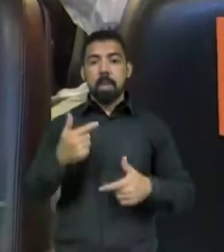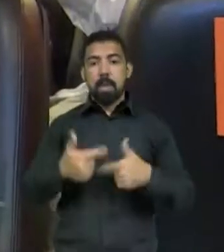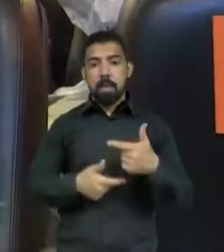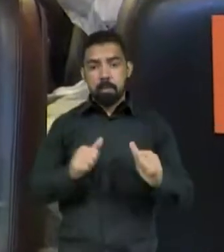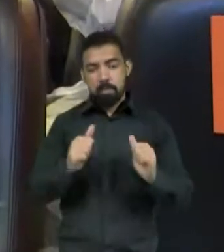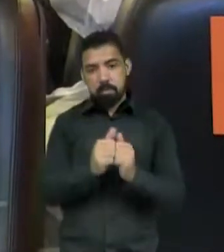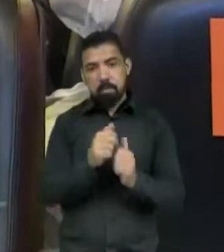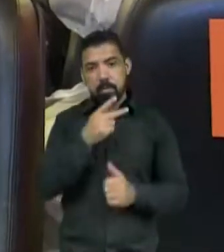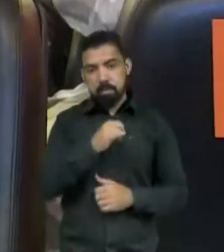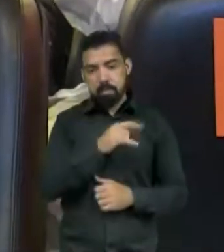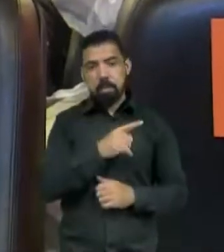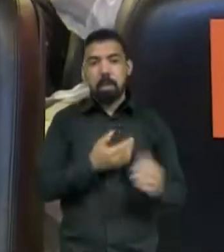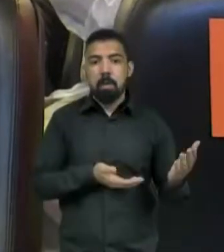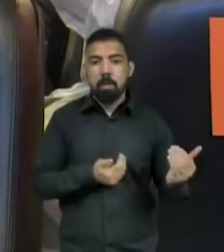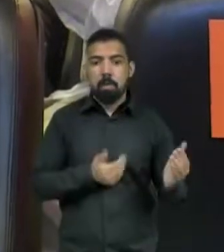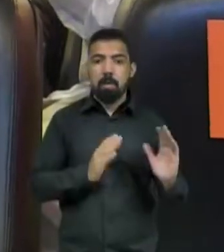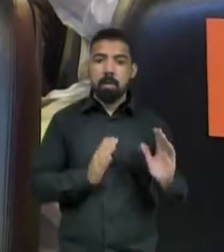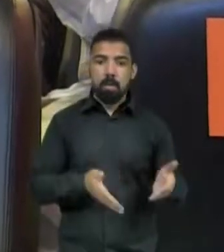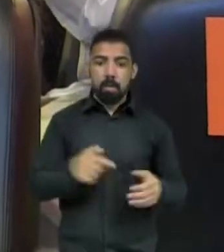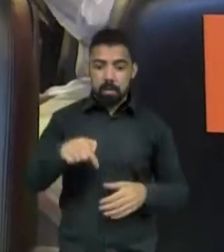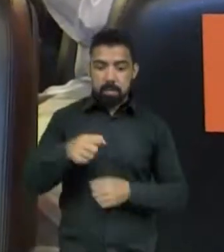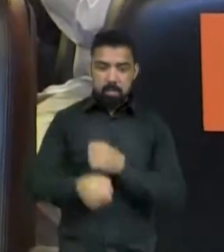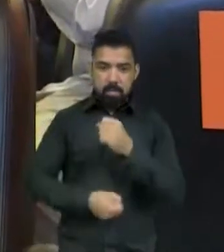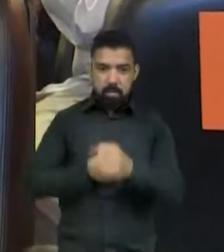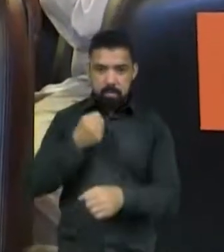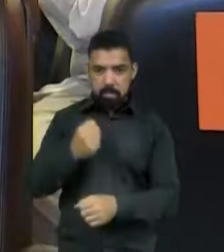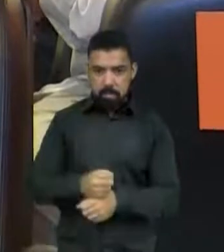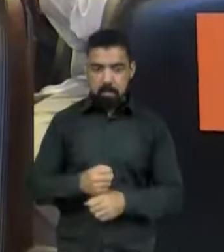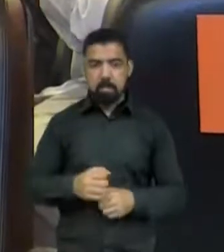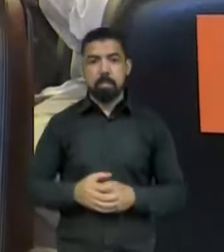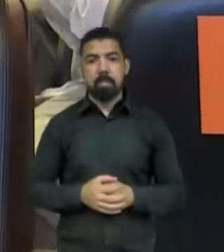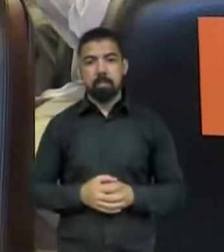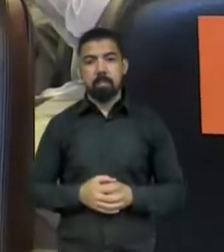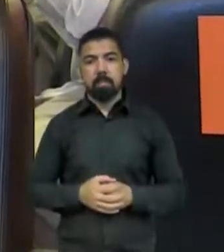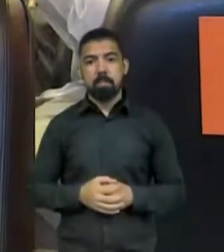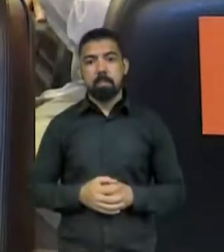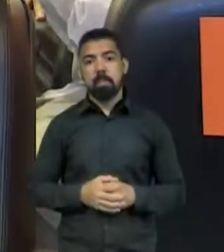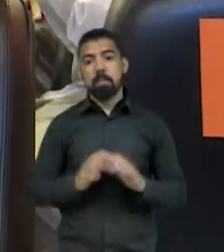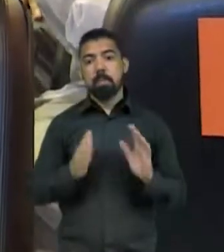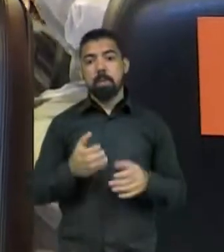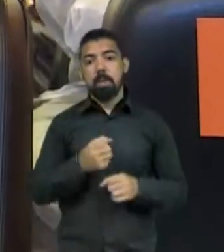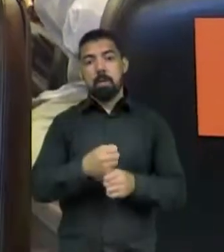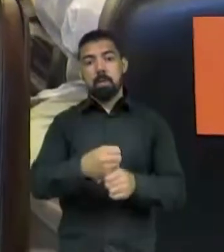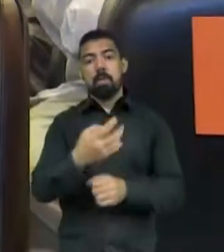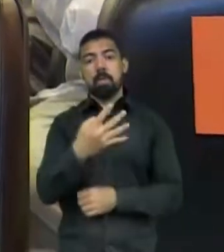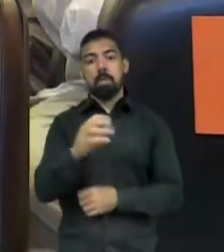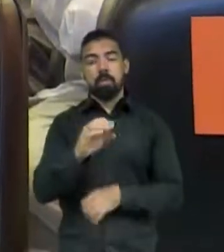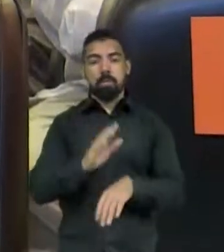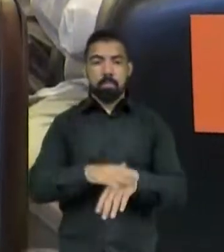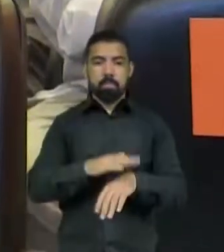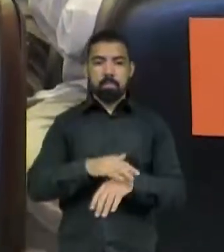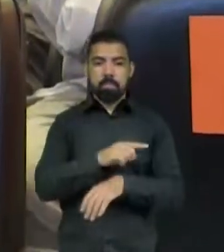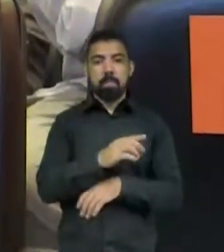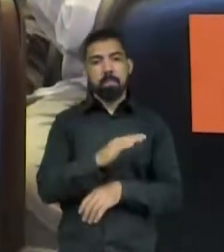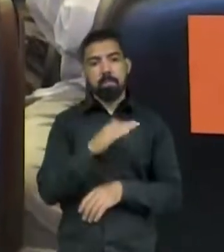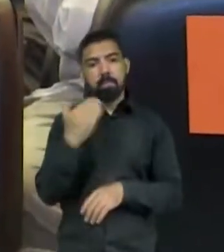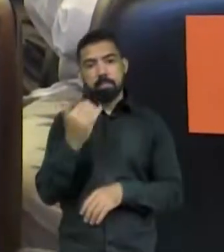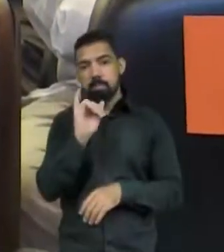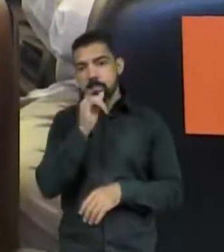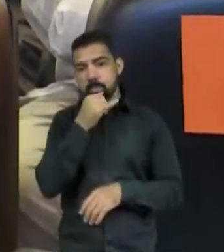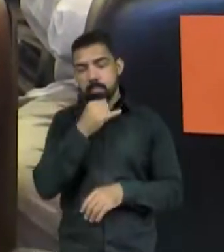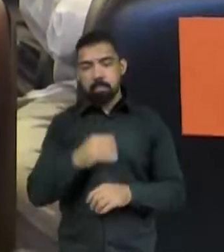muito jovem, e esse ano estão fazendo 40 anos da sua partida. E